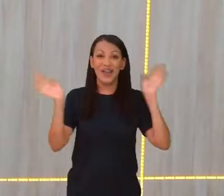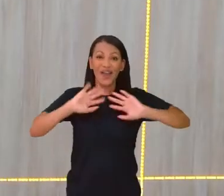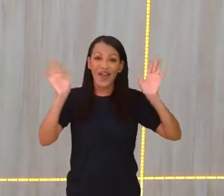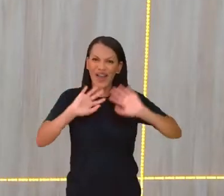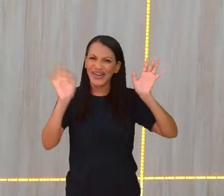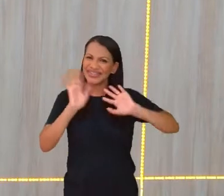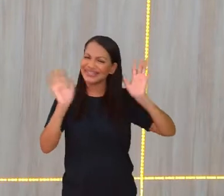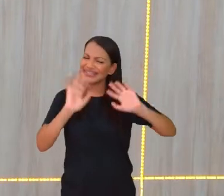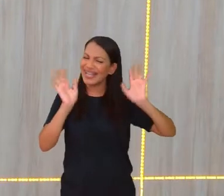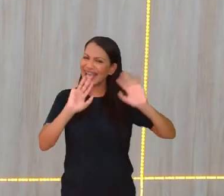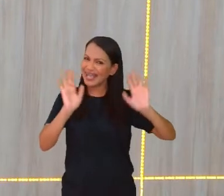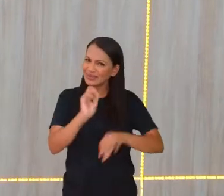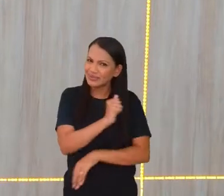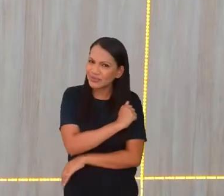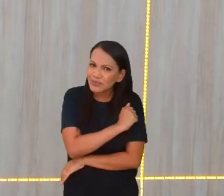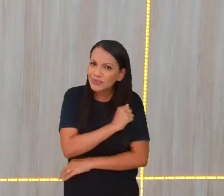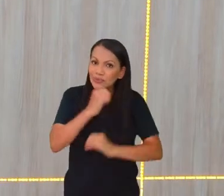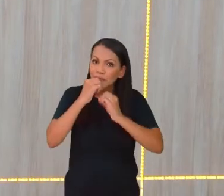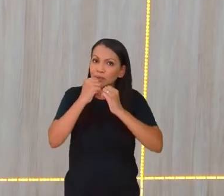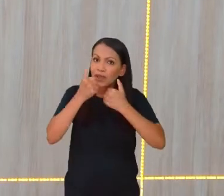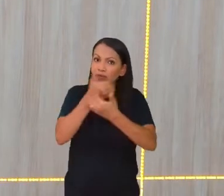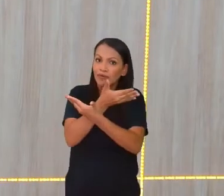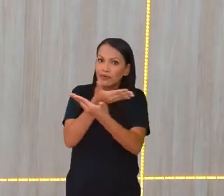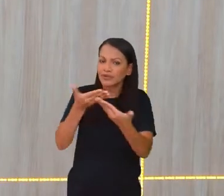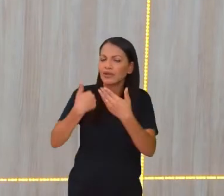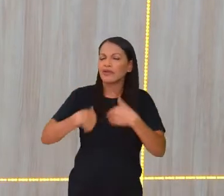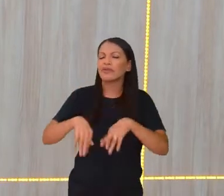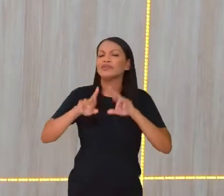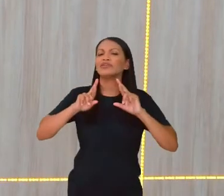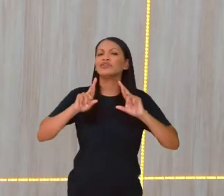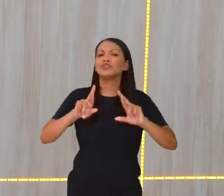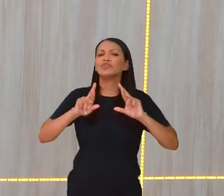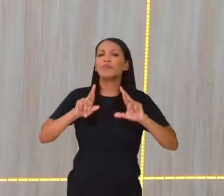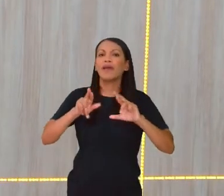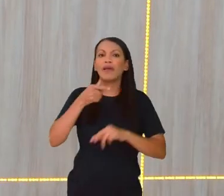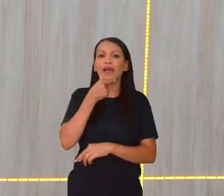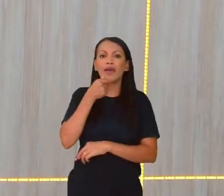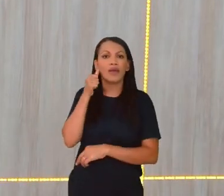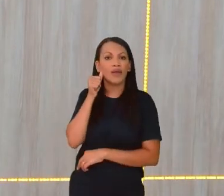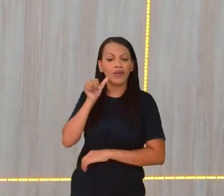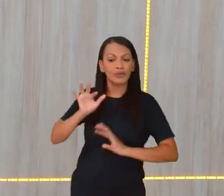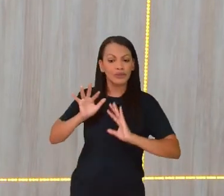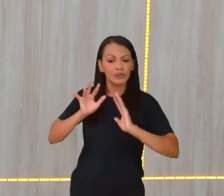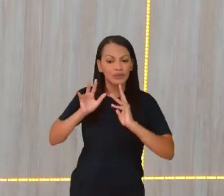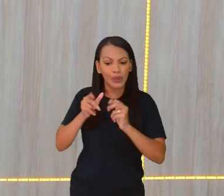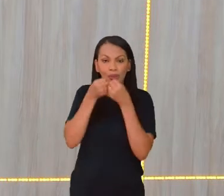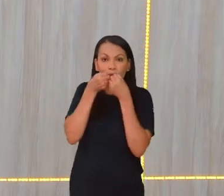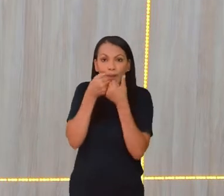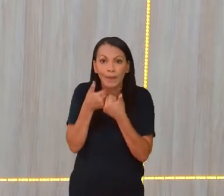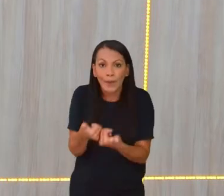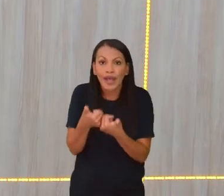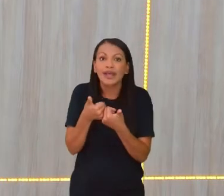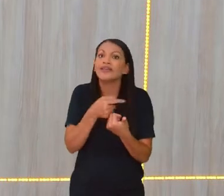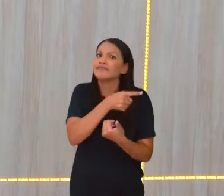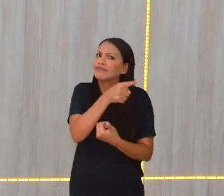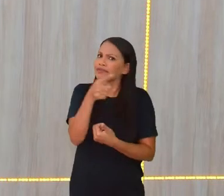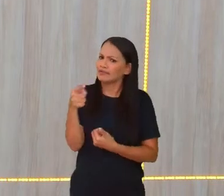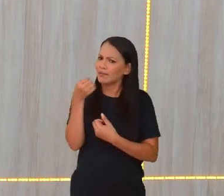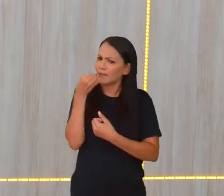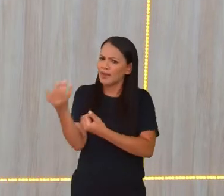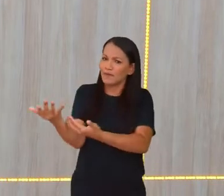aí, meu povo? Tudo bem com vocês? Espero que todos e todas estejam bem. Sejam todos e